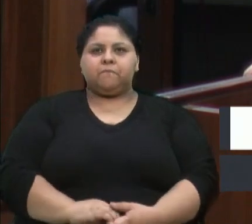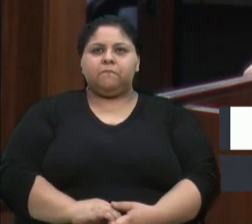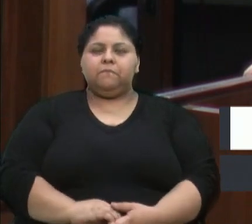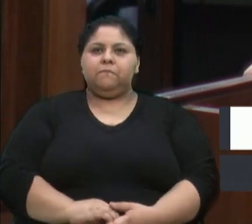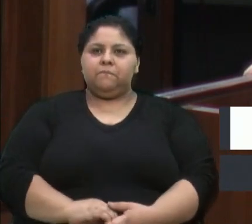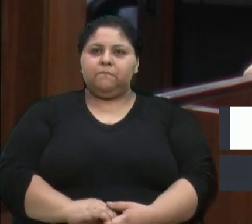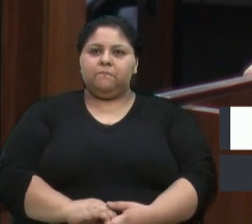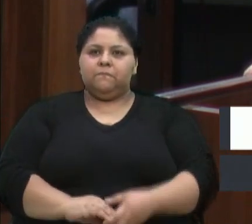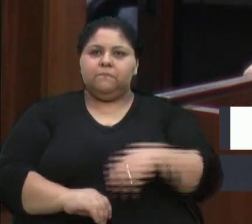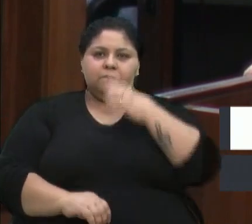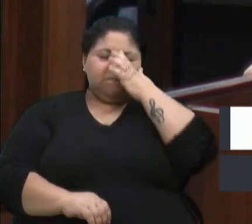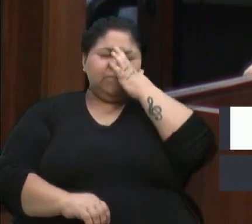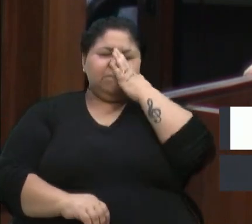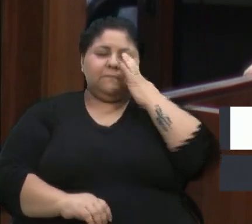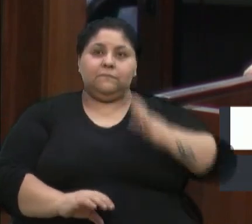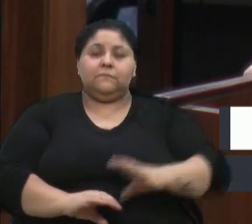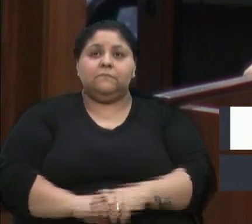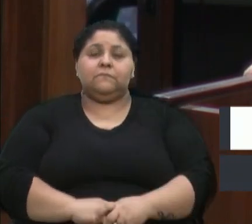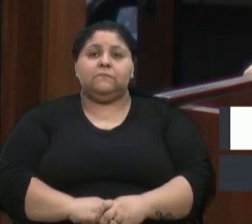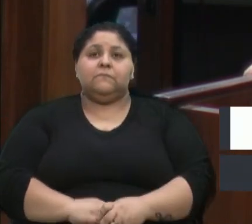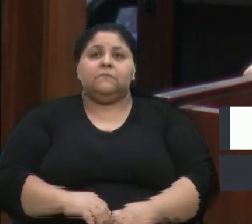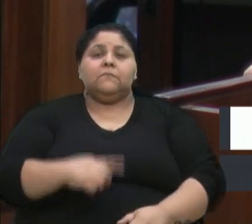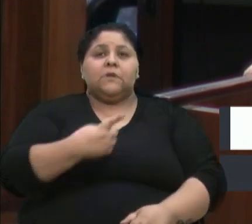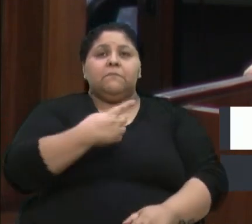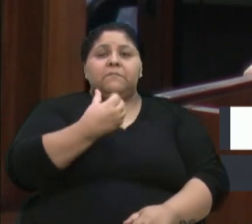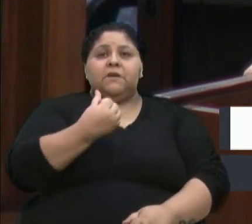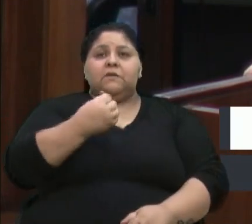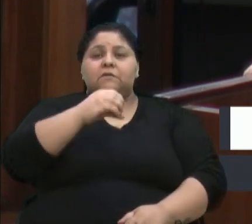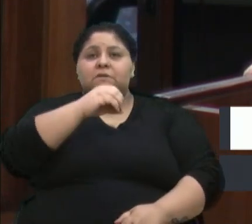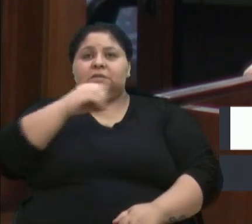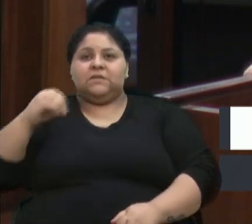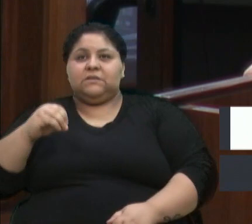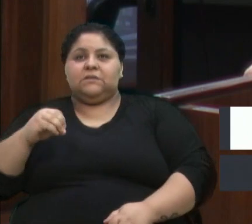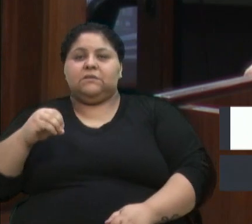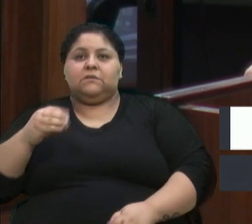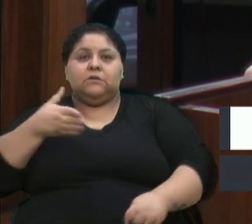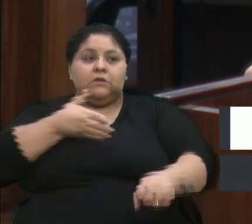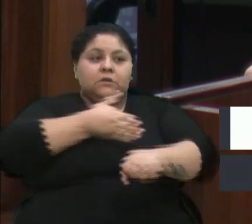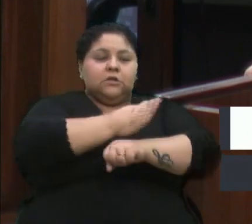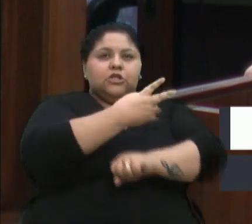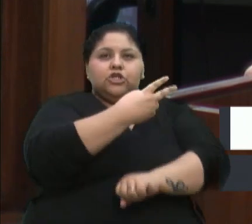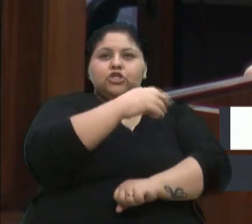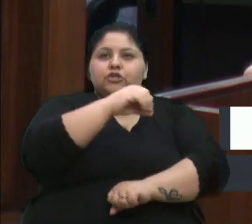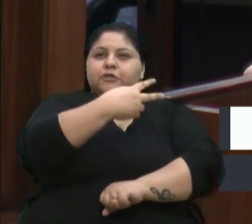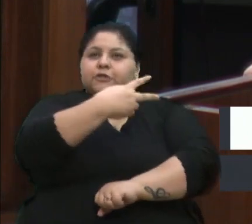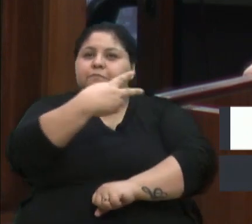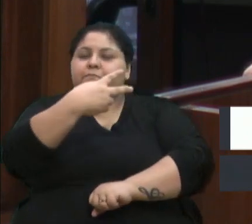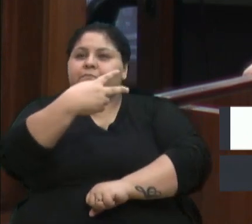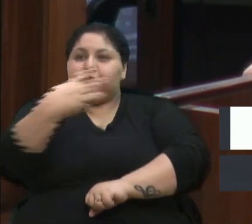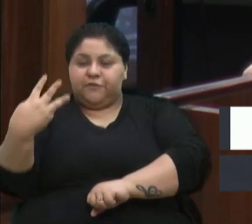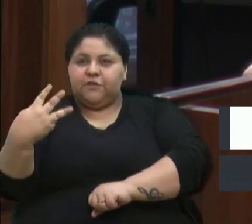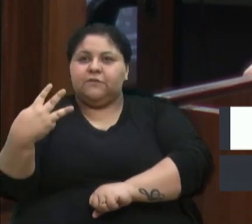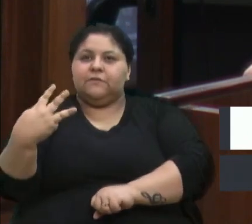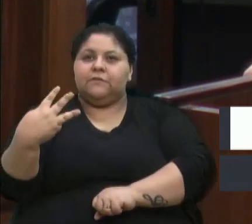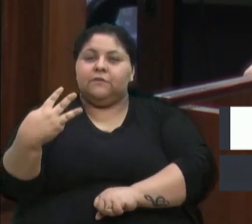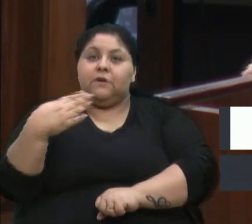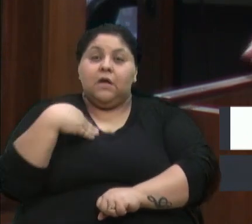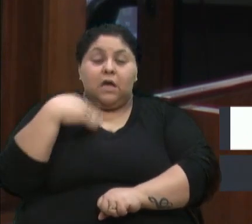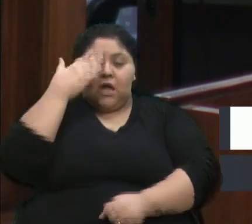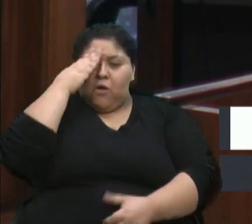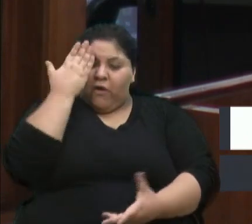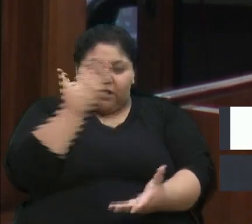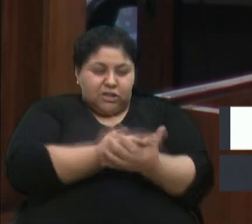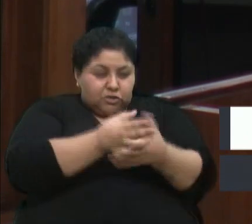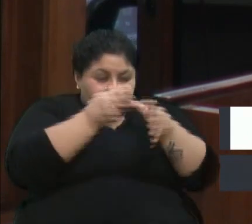E esses 1.600 participantes de 2023, eu acredito